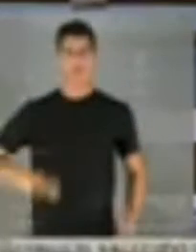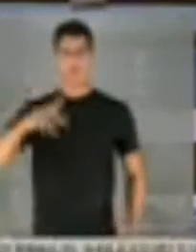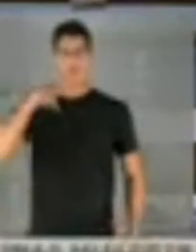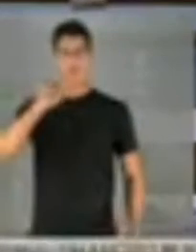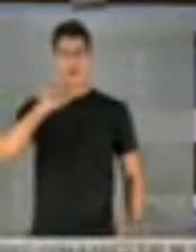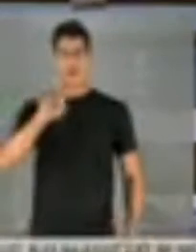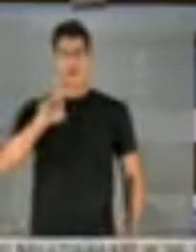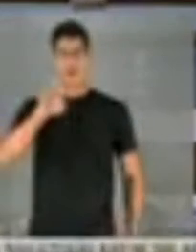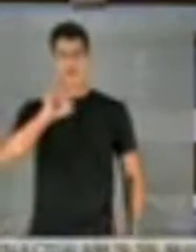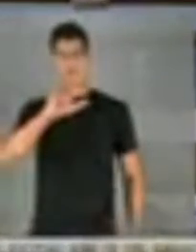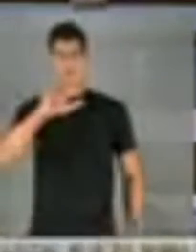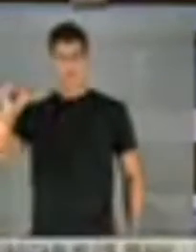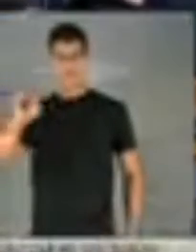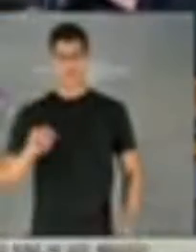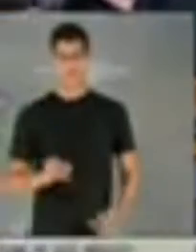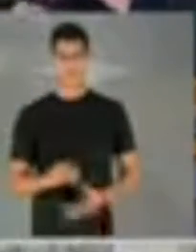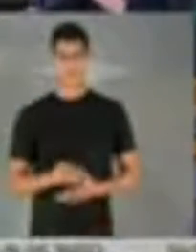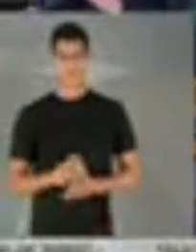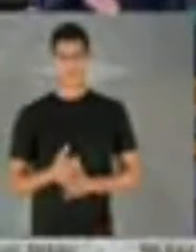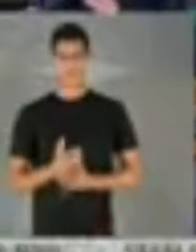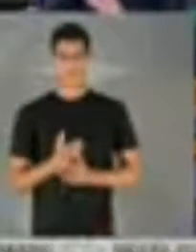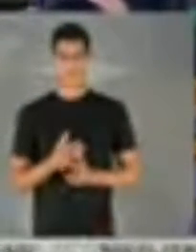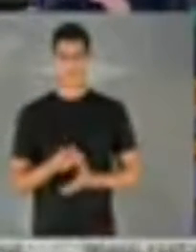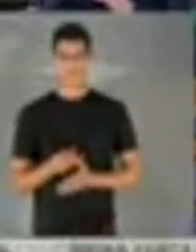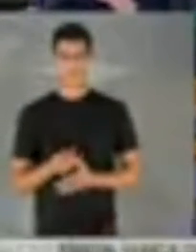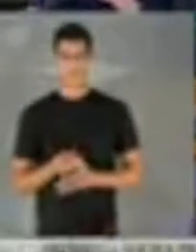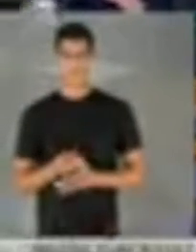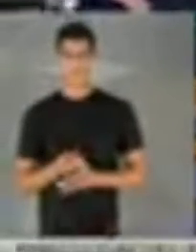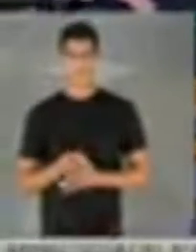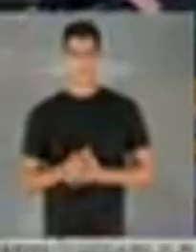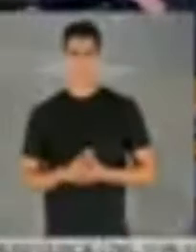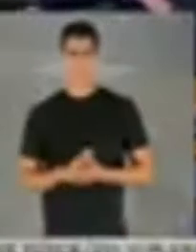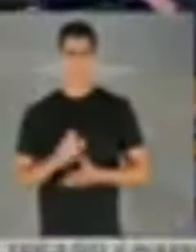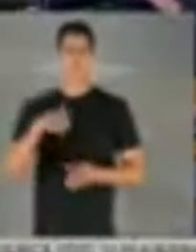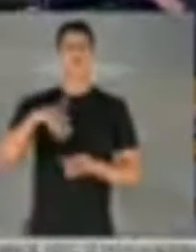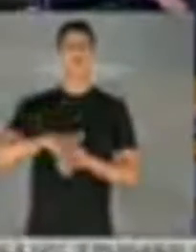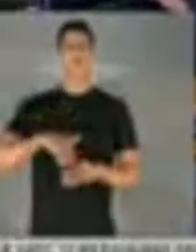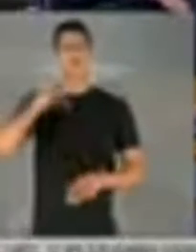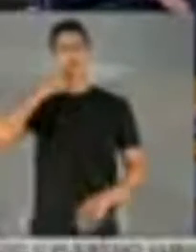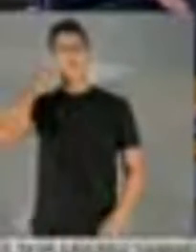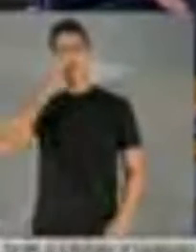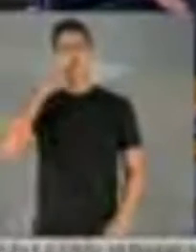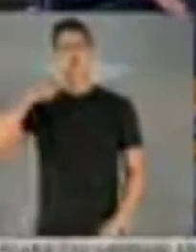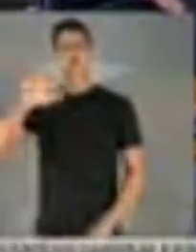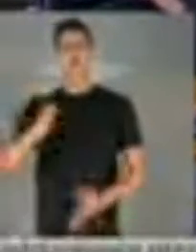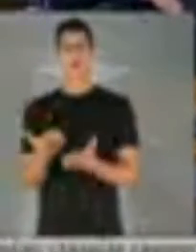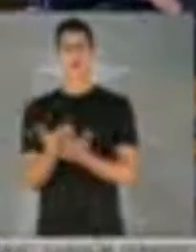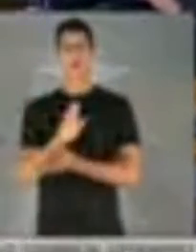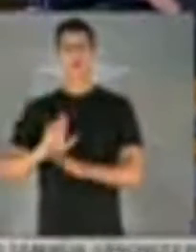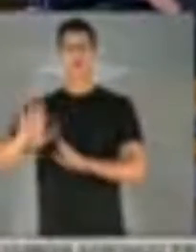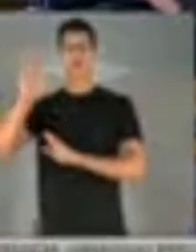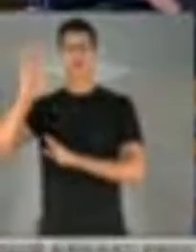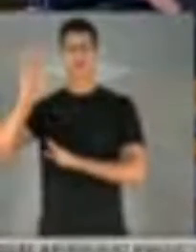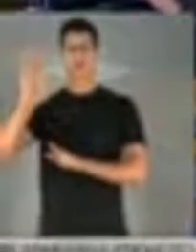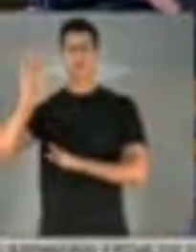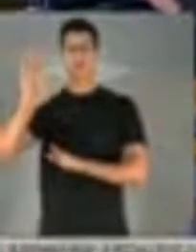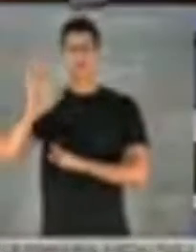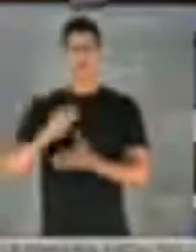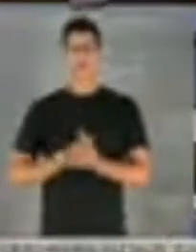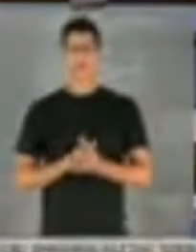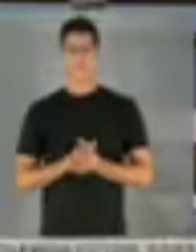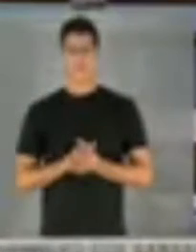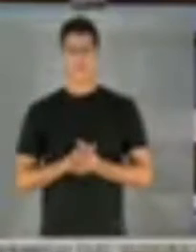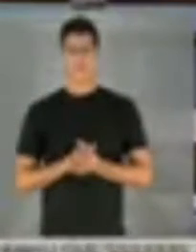Deu muito certo. Contra aqui. Senhor presidente. Em votação, os senadores que aprovam permanecem como estão. Presidente, só pela